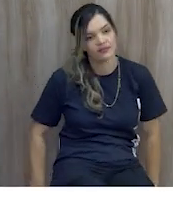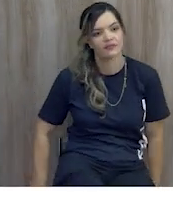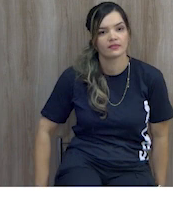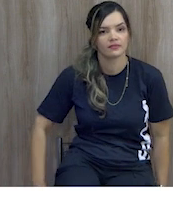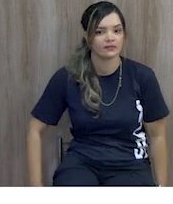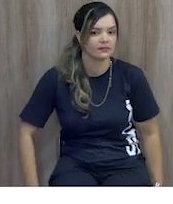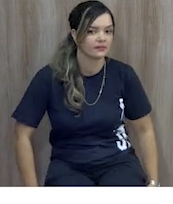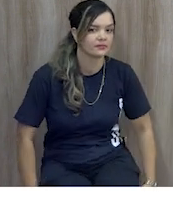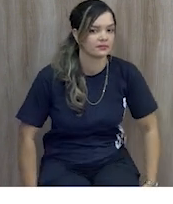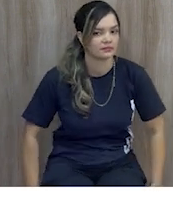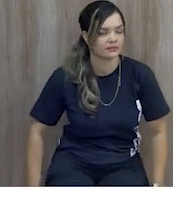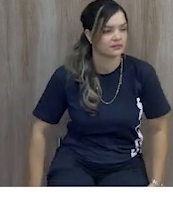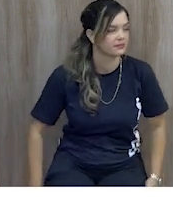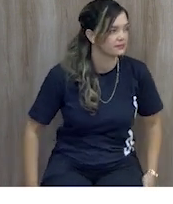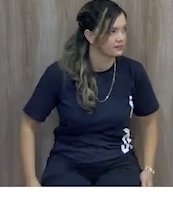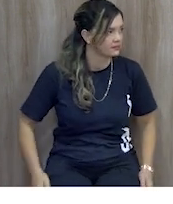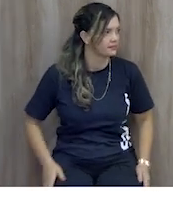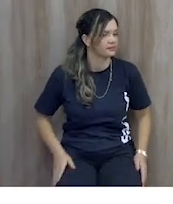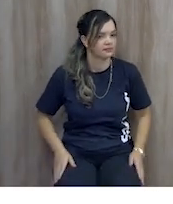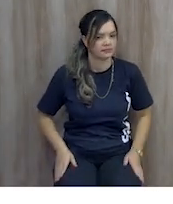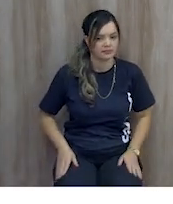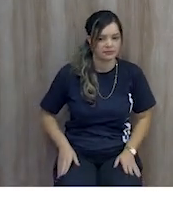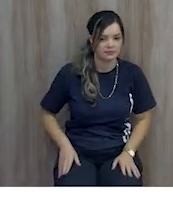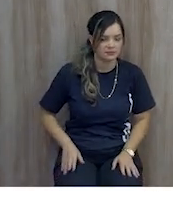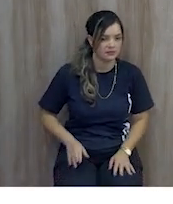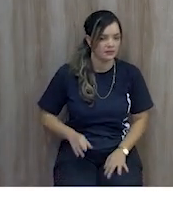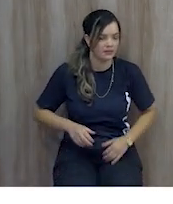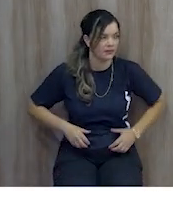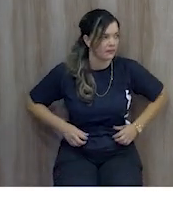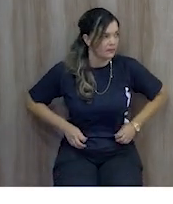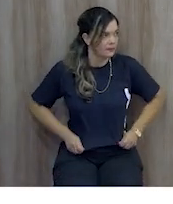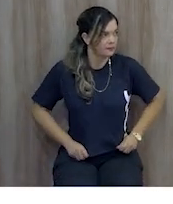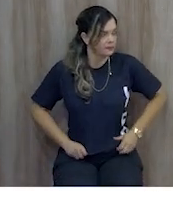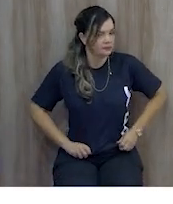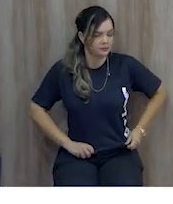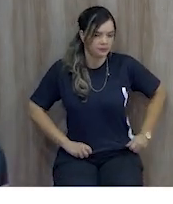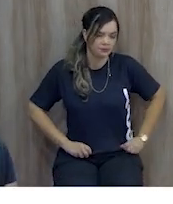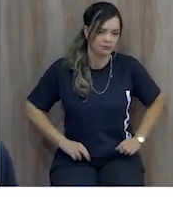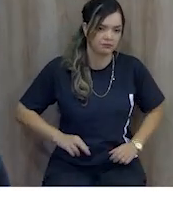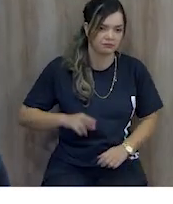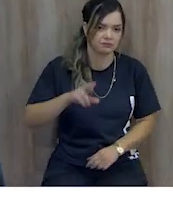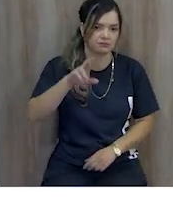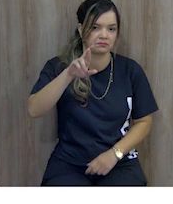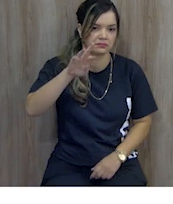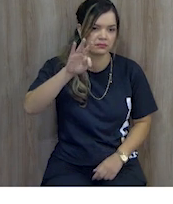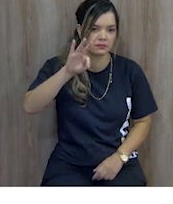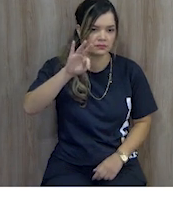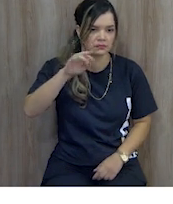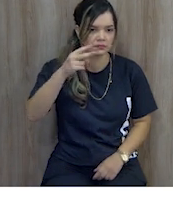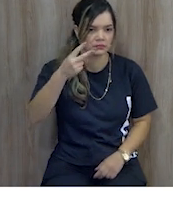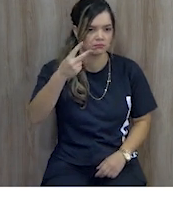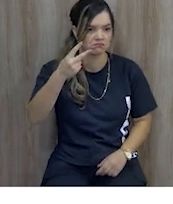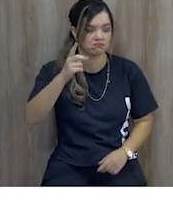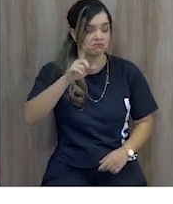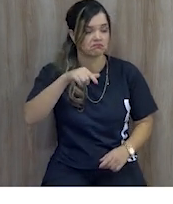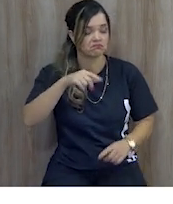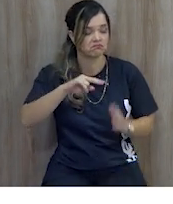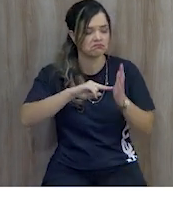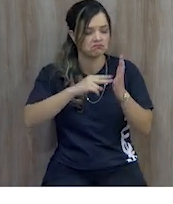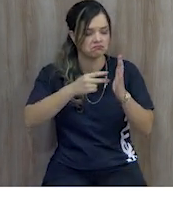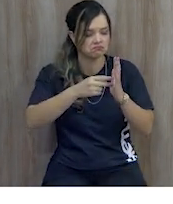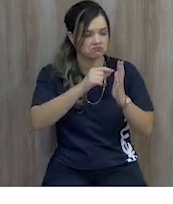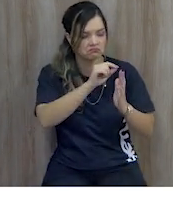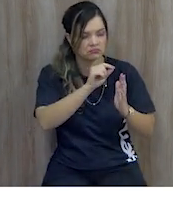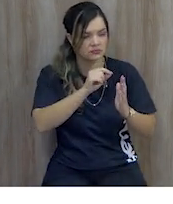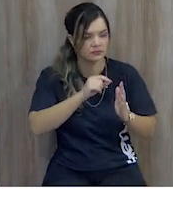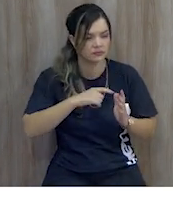RT2 é quando eu tenho uma recessão gengival, mas eu tenho perda de inserção